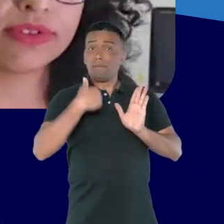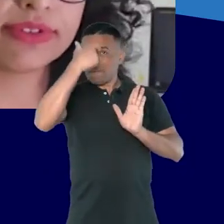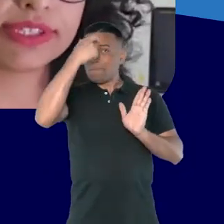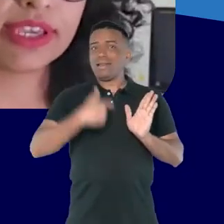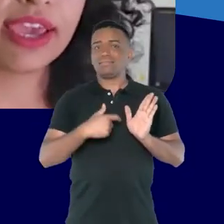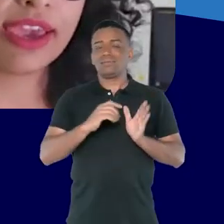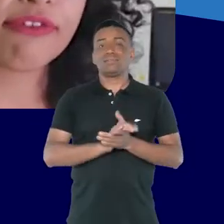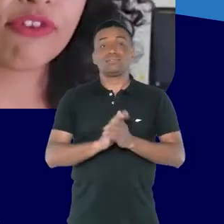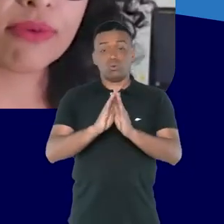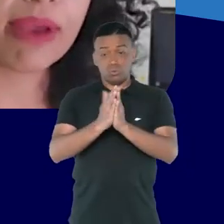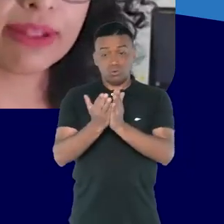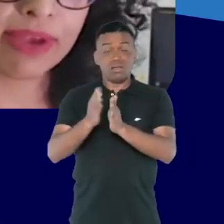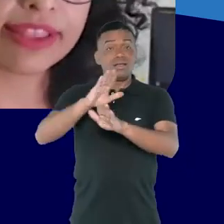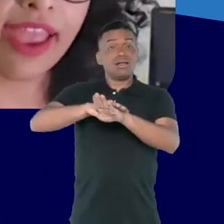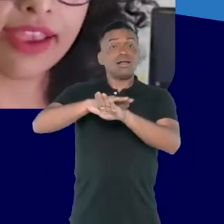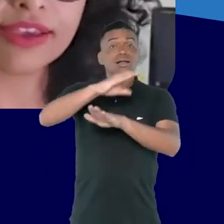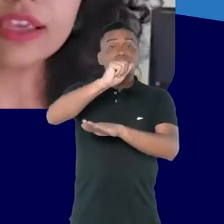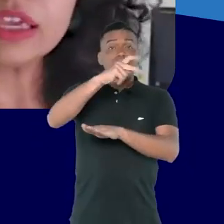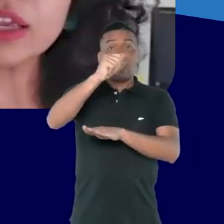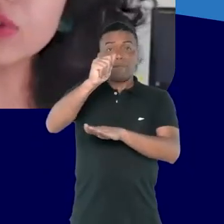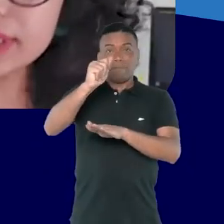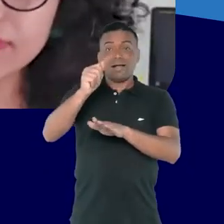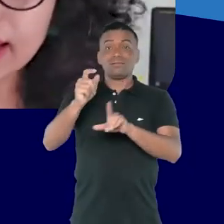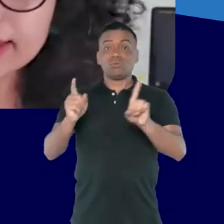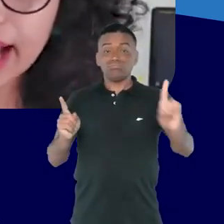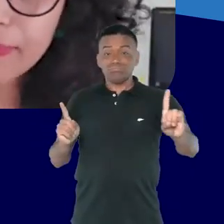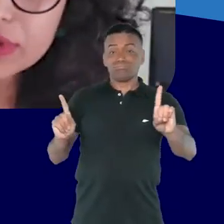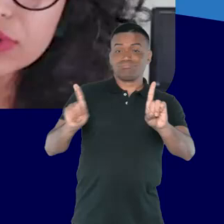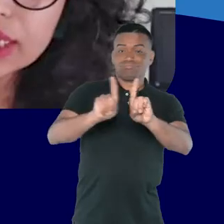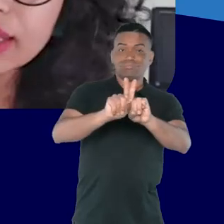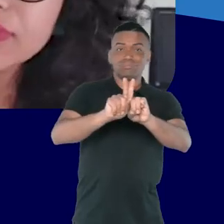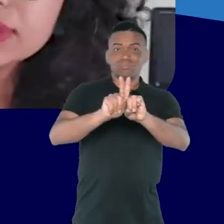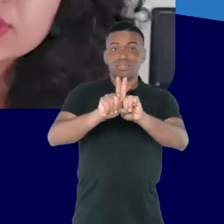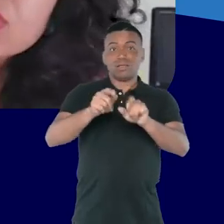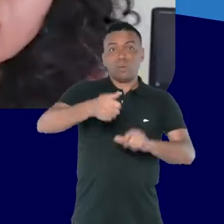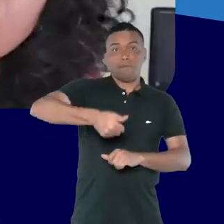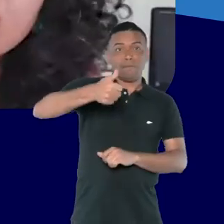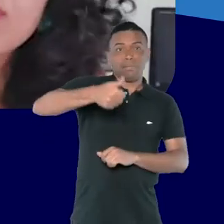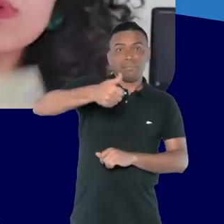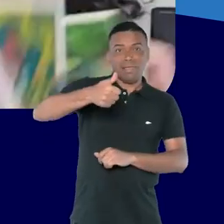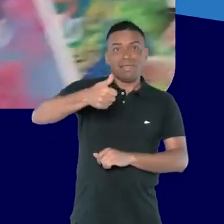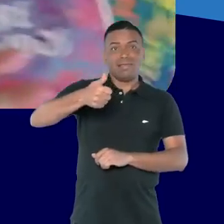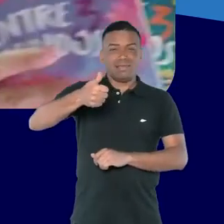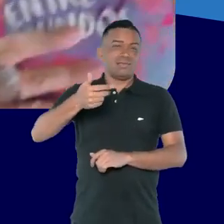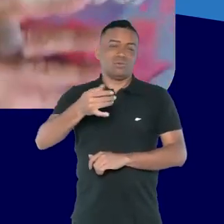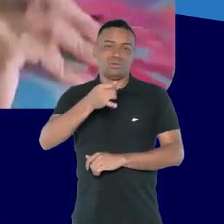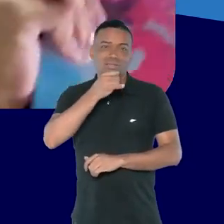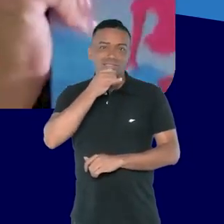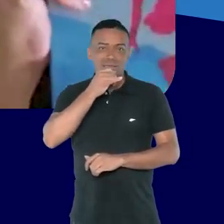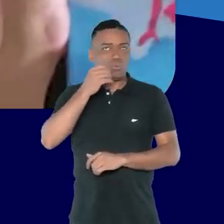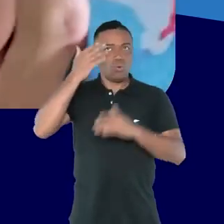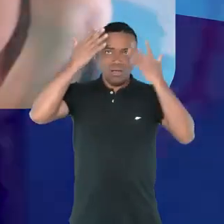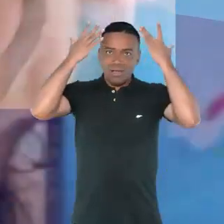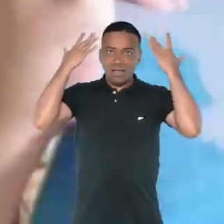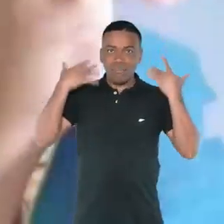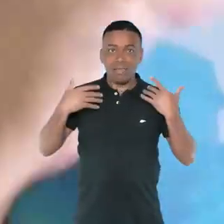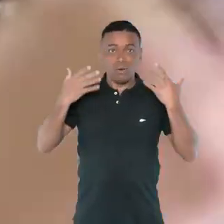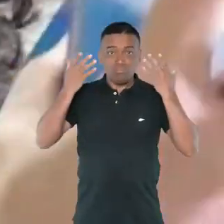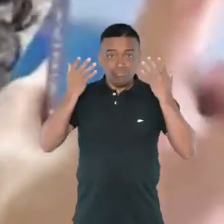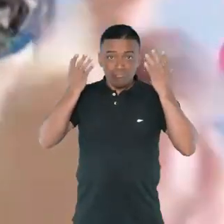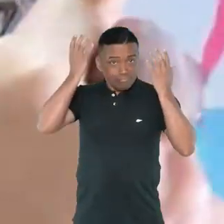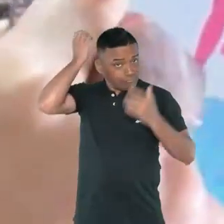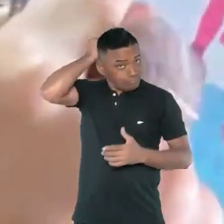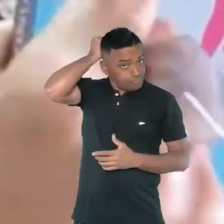de propósito, assim, foi uma ideia. Inclusive, nas capas dos livros, se a gente coloca uma do lado da outra, por exemplo, aqui o